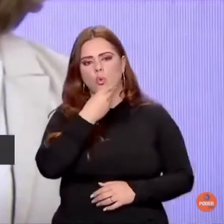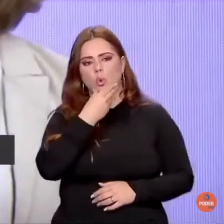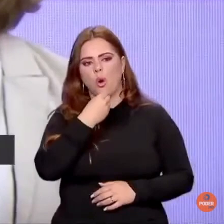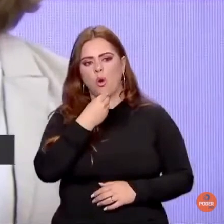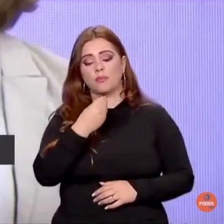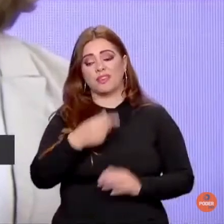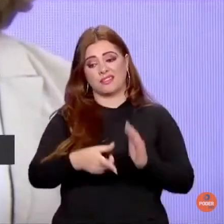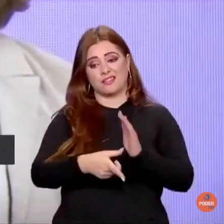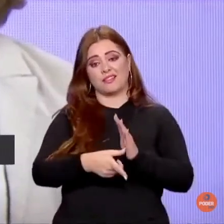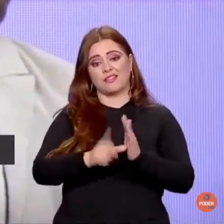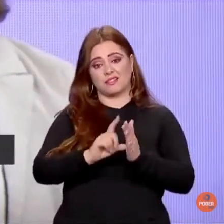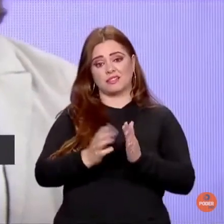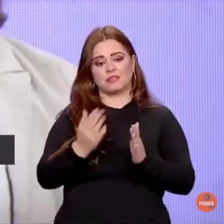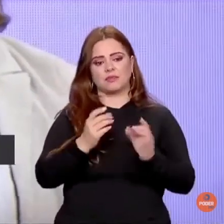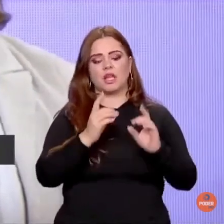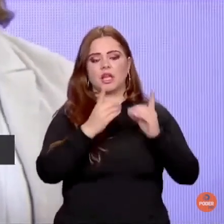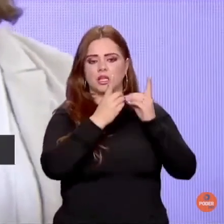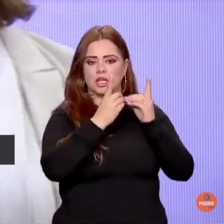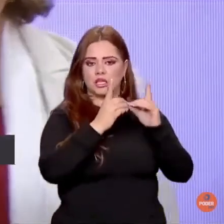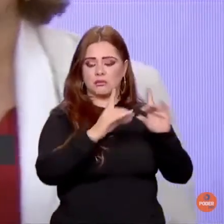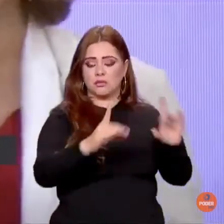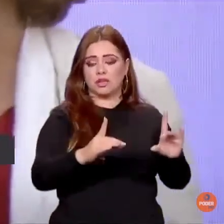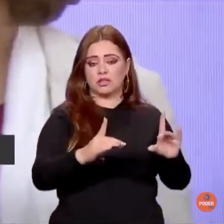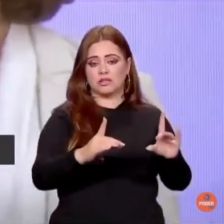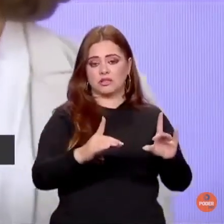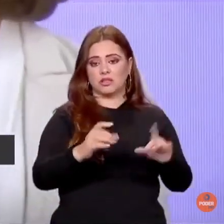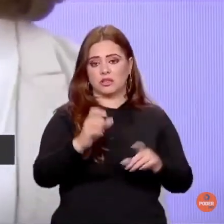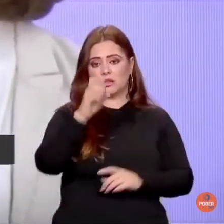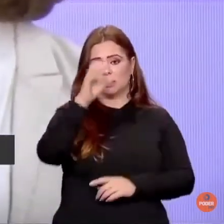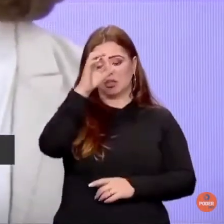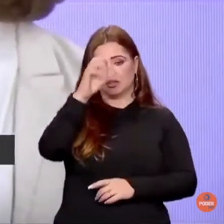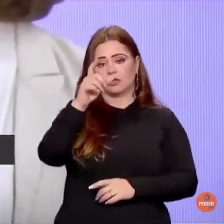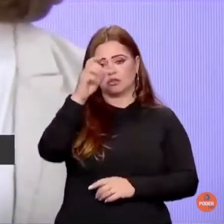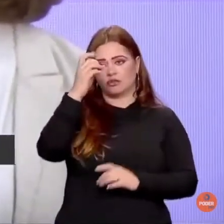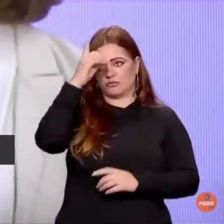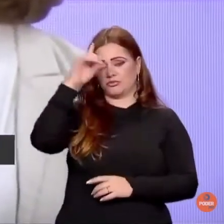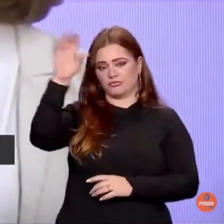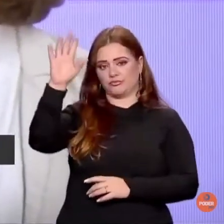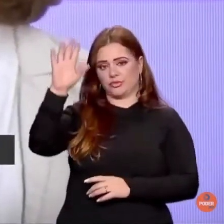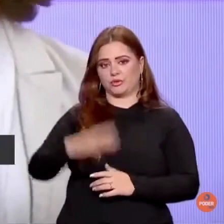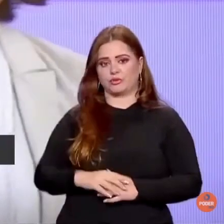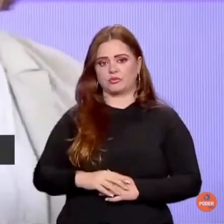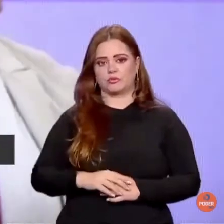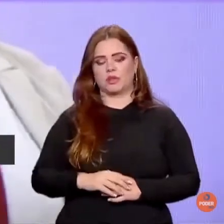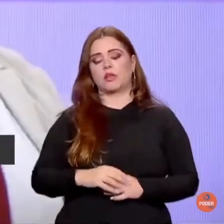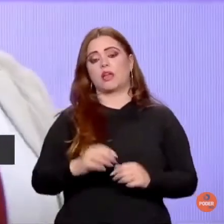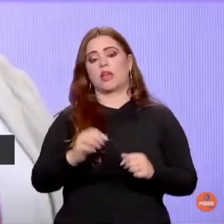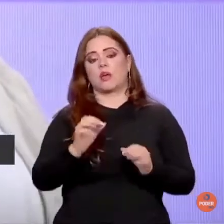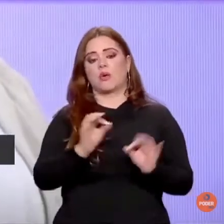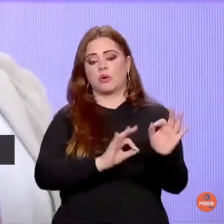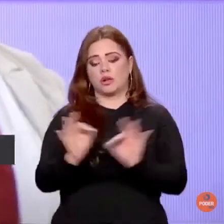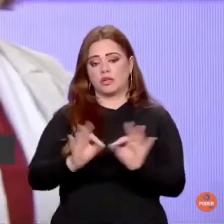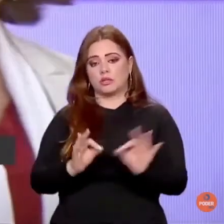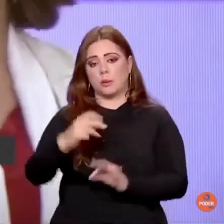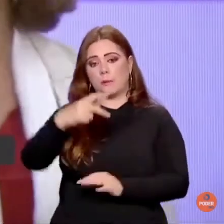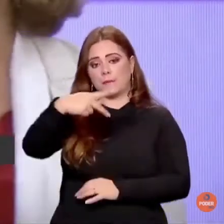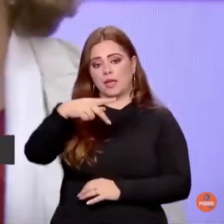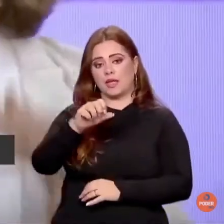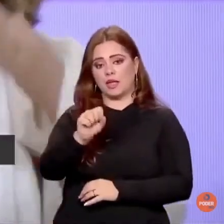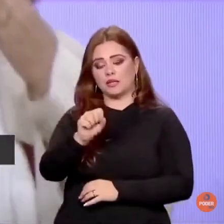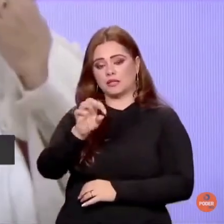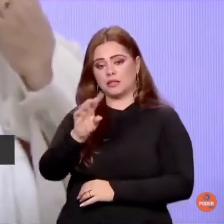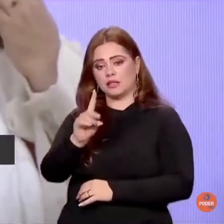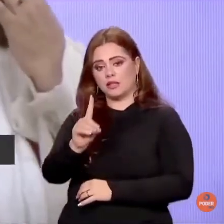da democracia cristã, depois ajudou a fundar o PSDB, foi governador de São Paulo, o senador